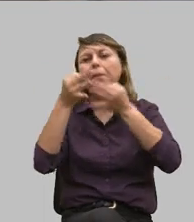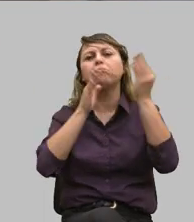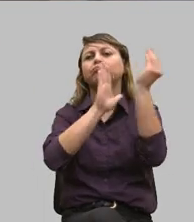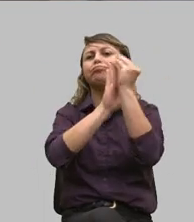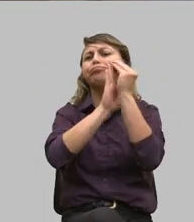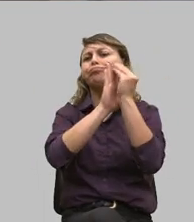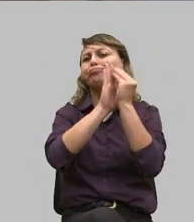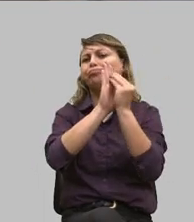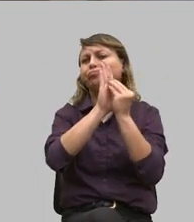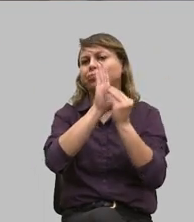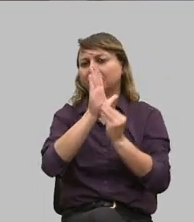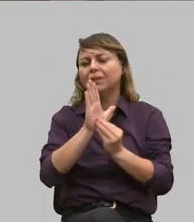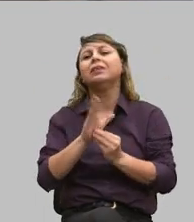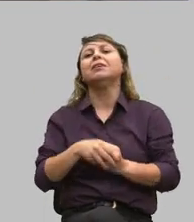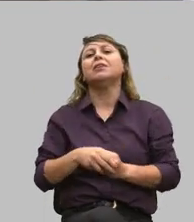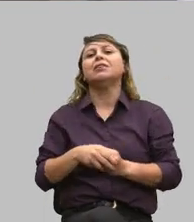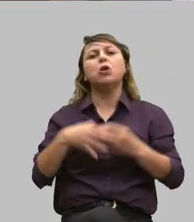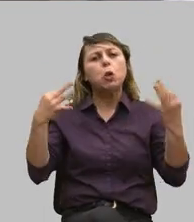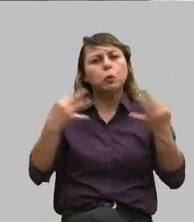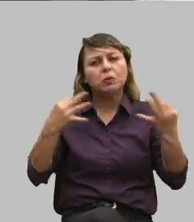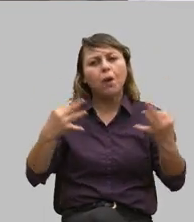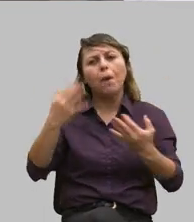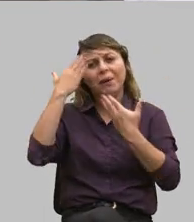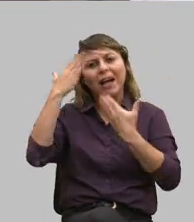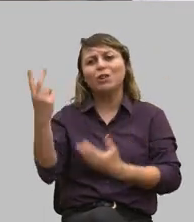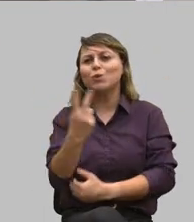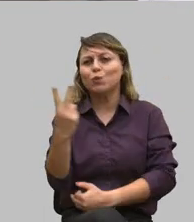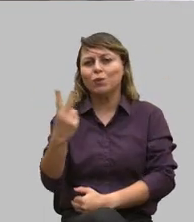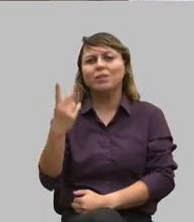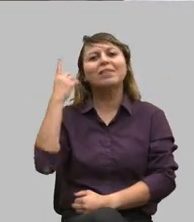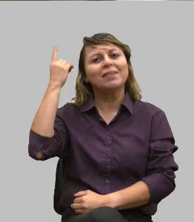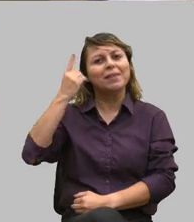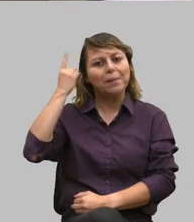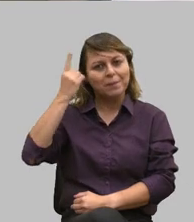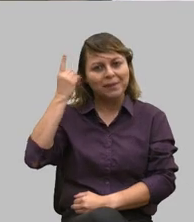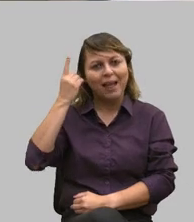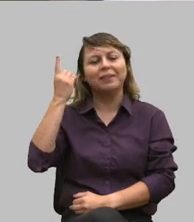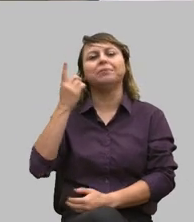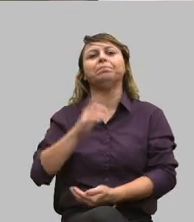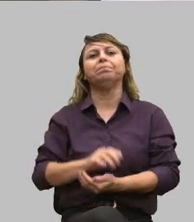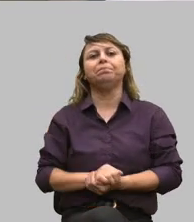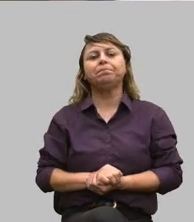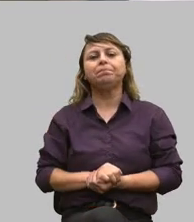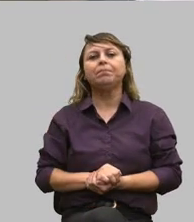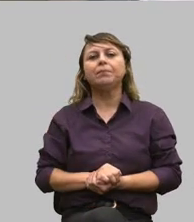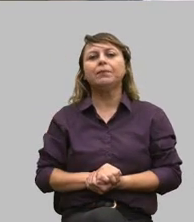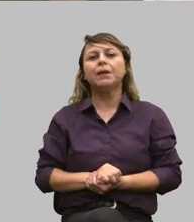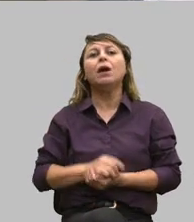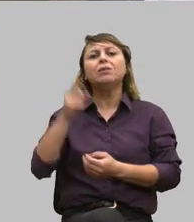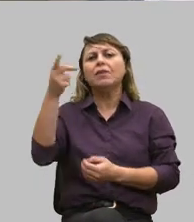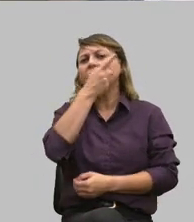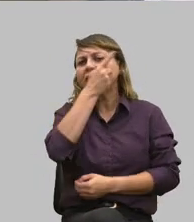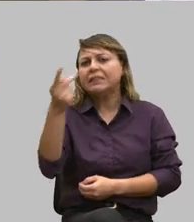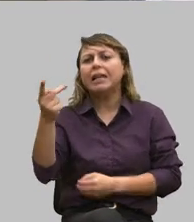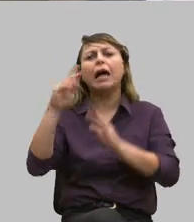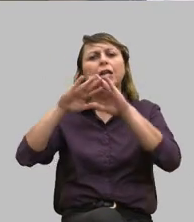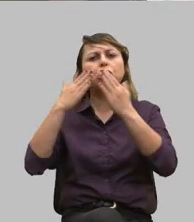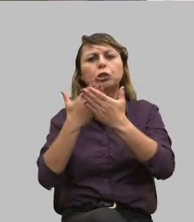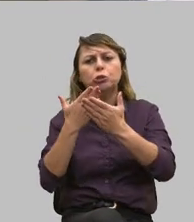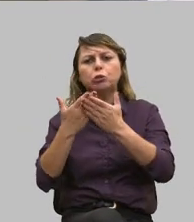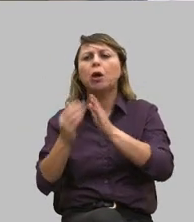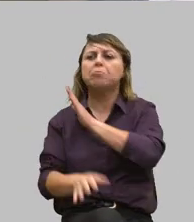seja um sucesso Obrigado às duas deputadas Deputado ion Pinheiro eu estava com ela H poucos dias visitando escola sempre muito